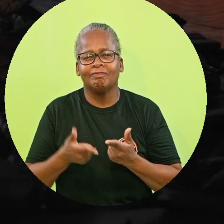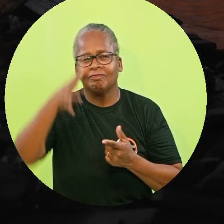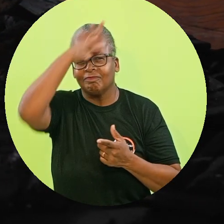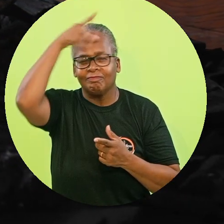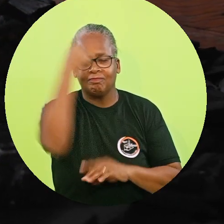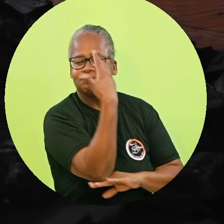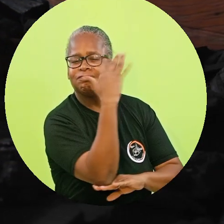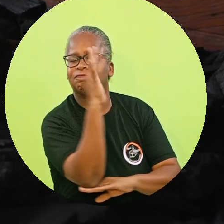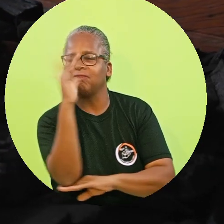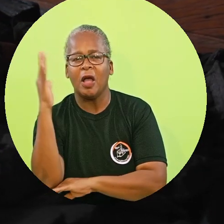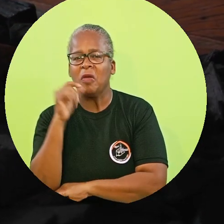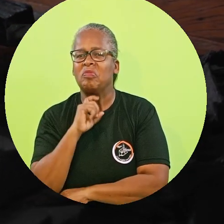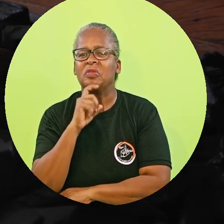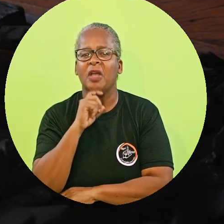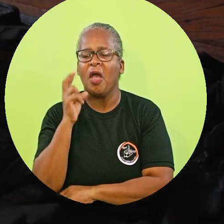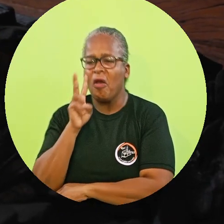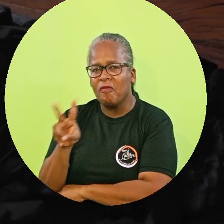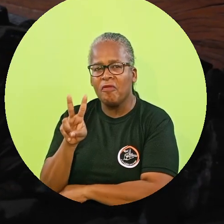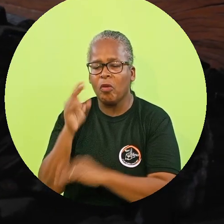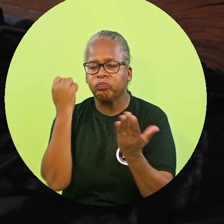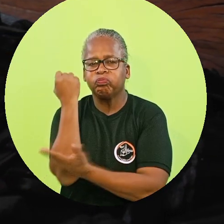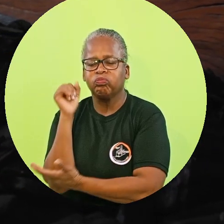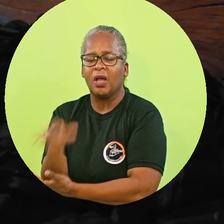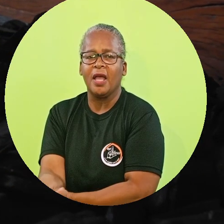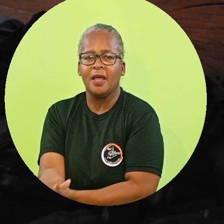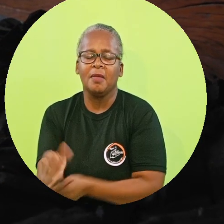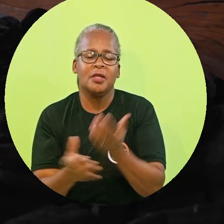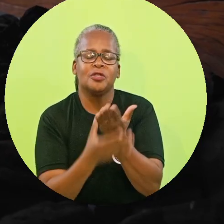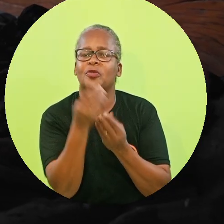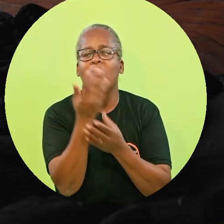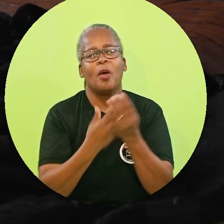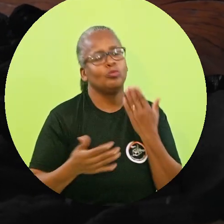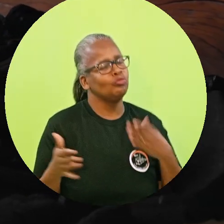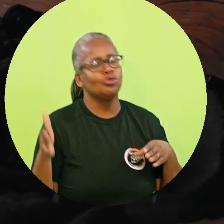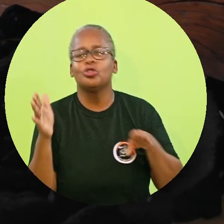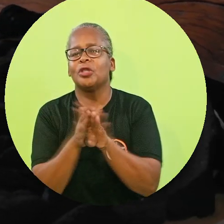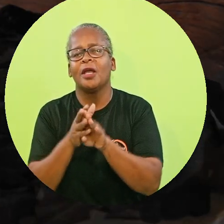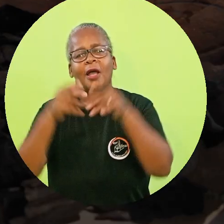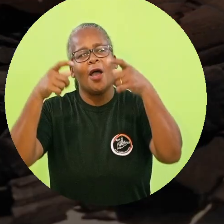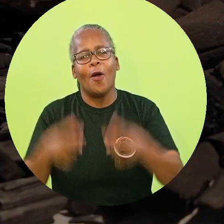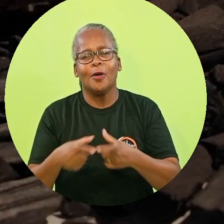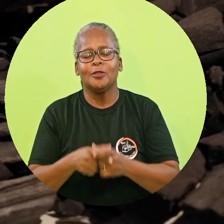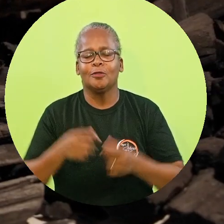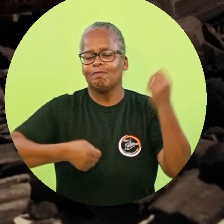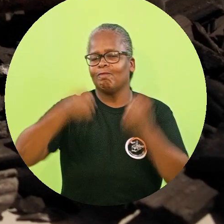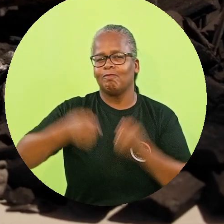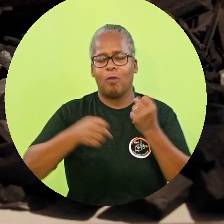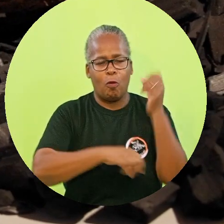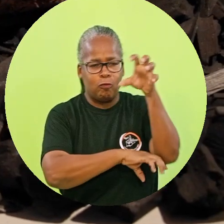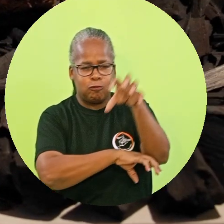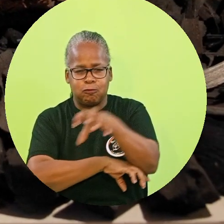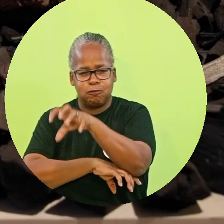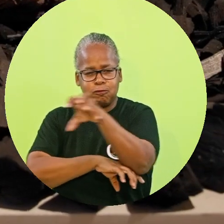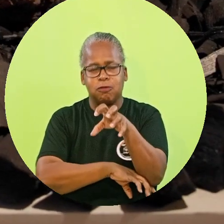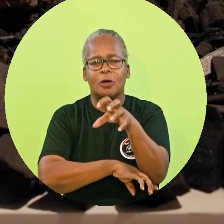cair. Mas as minhas mãos são testemunhas fracas, não chega onde o trator chegou. Então fiz um toco de mentira, de